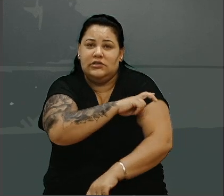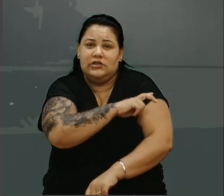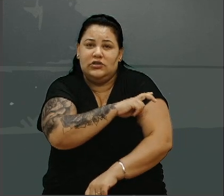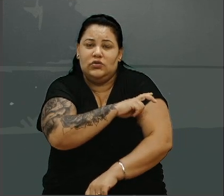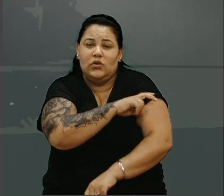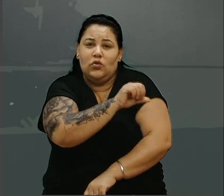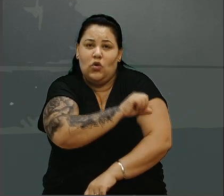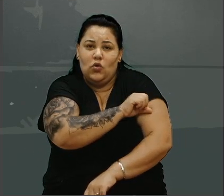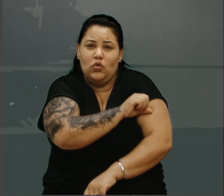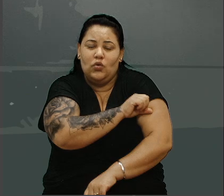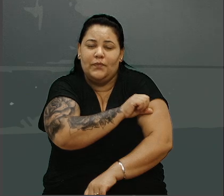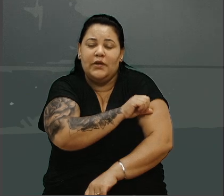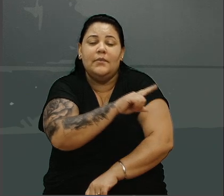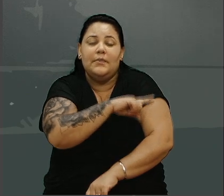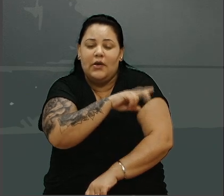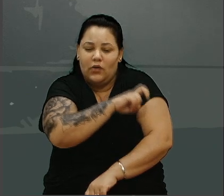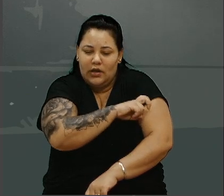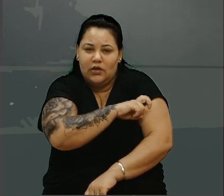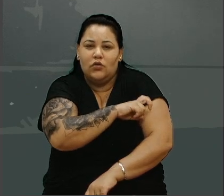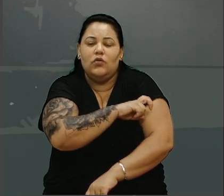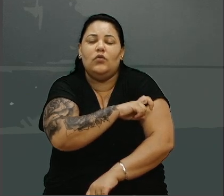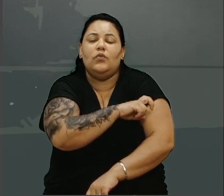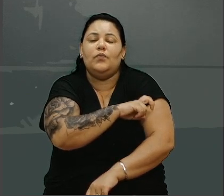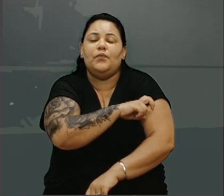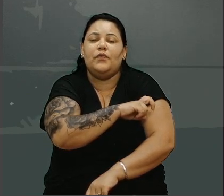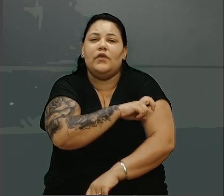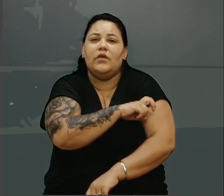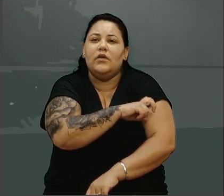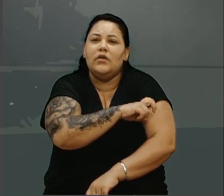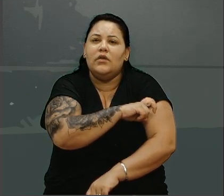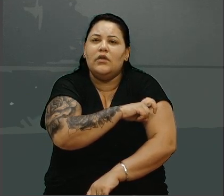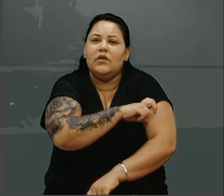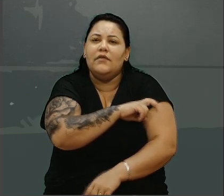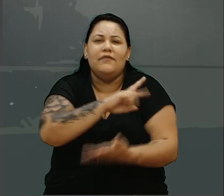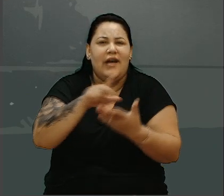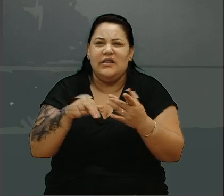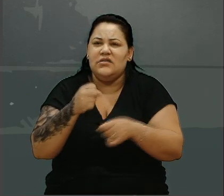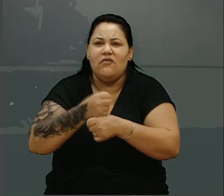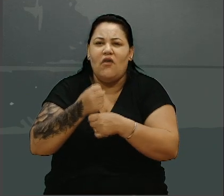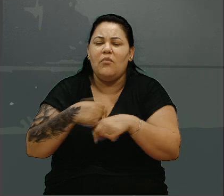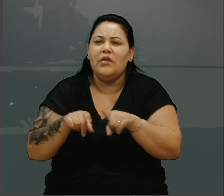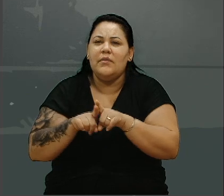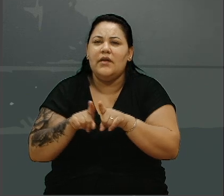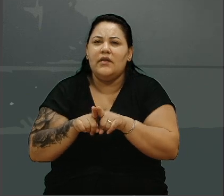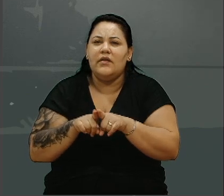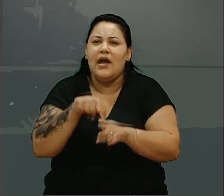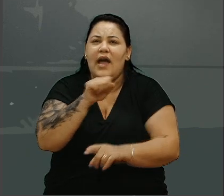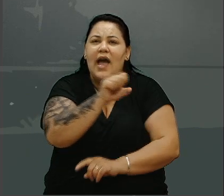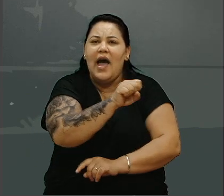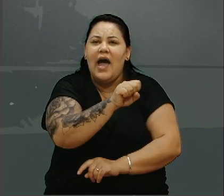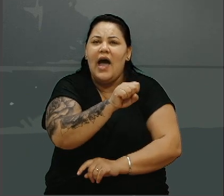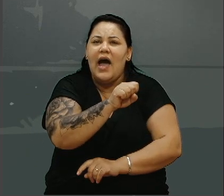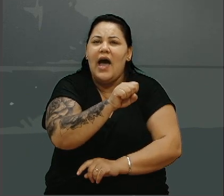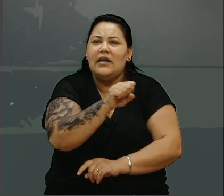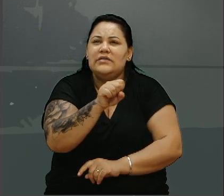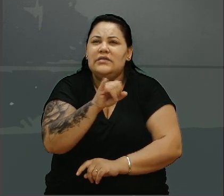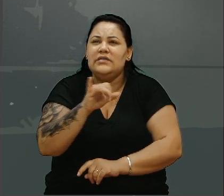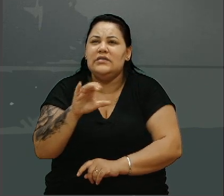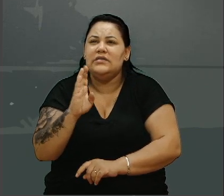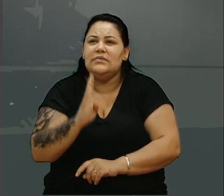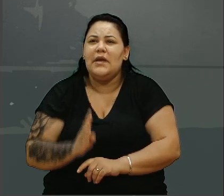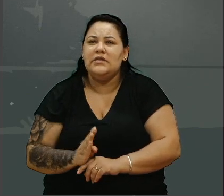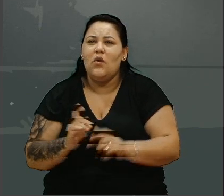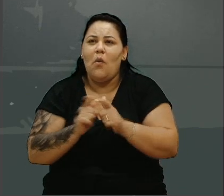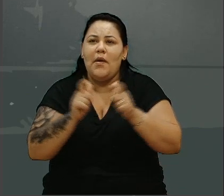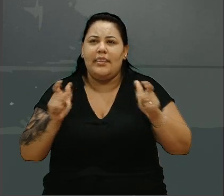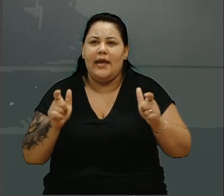Vereador Marcial Pisoni, reformas diversas. Assis Brasil, ampliação.